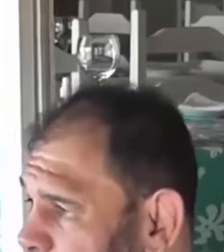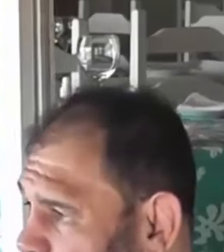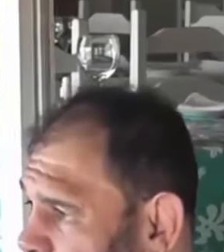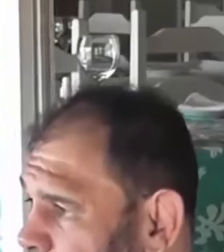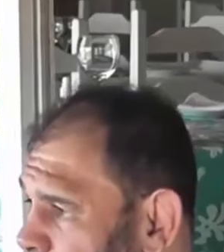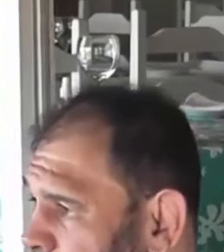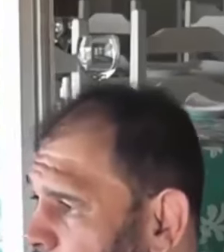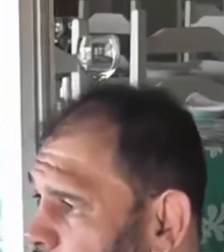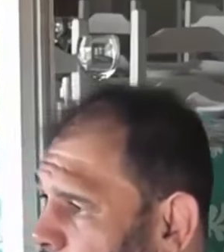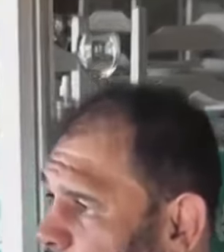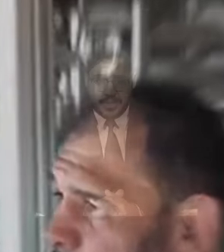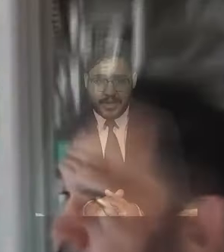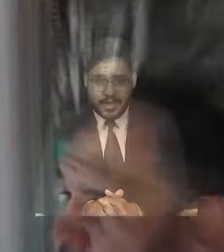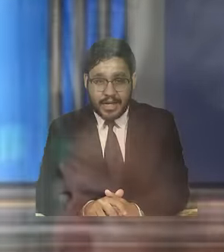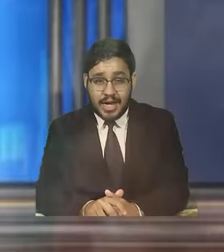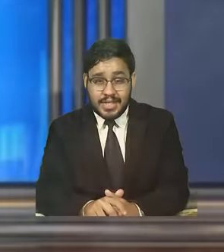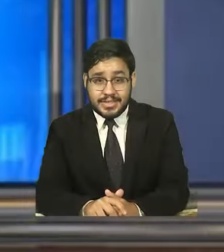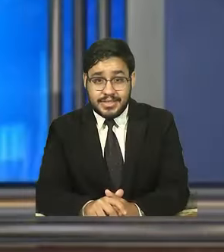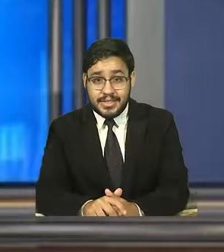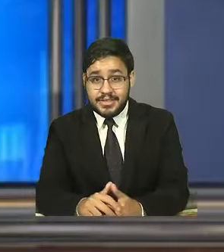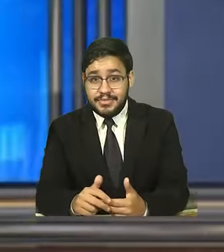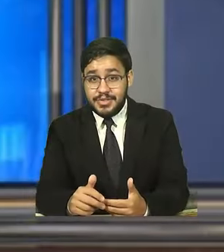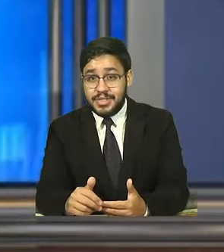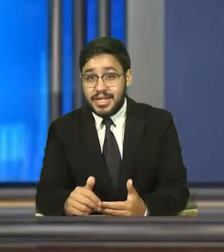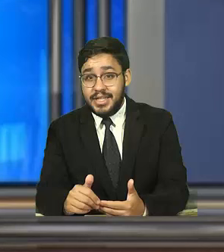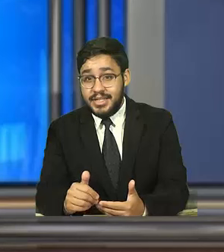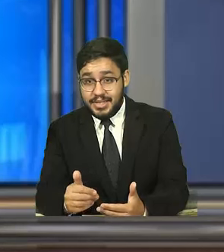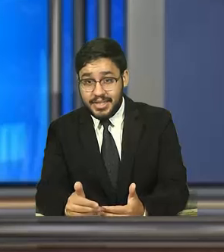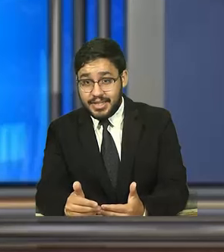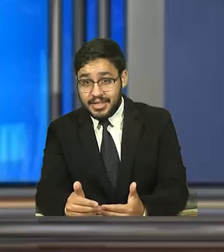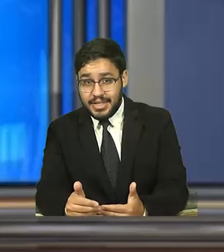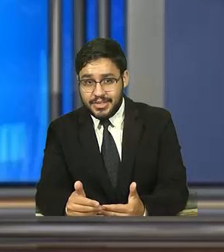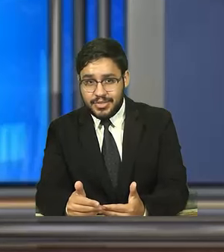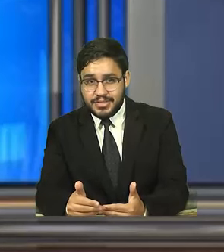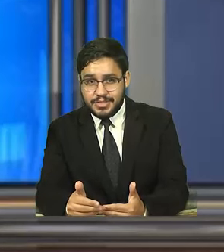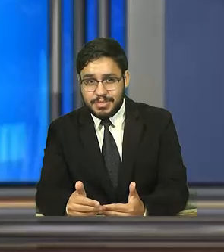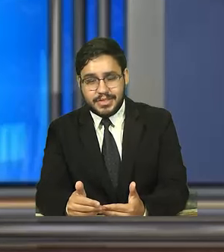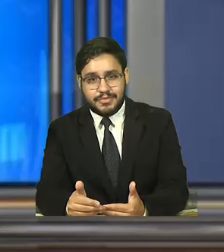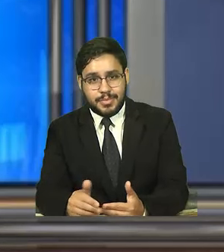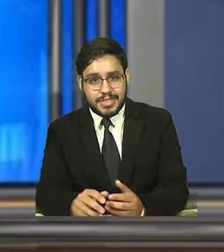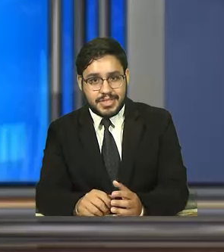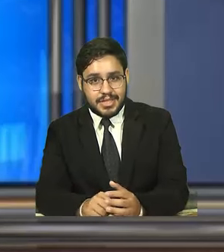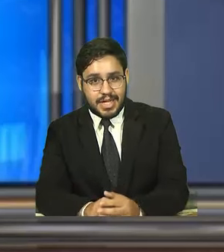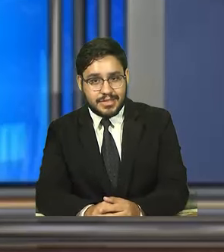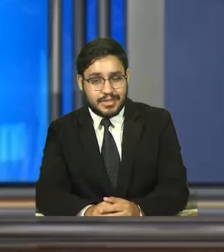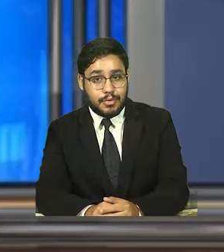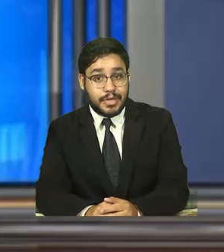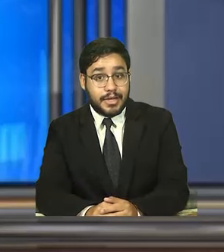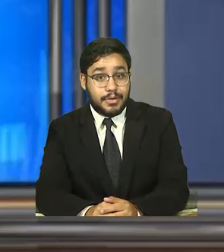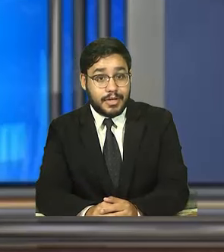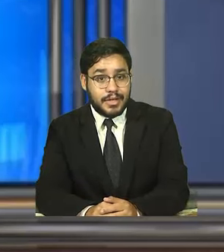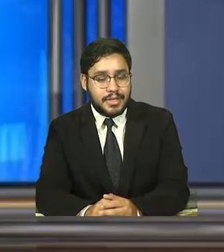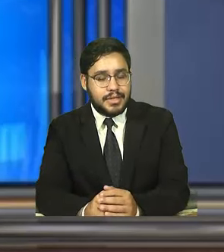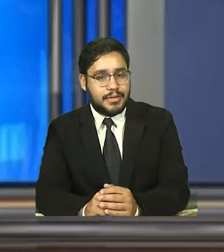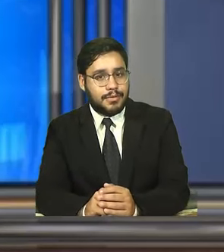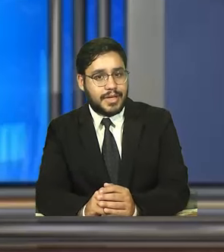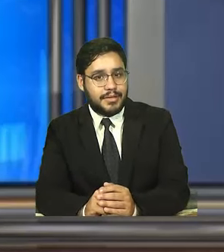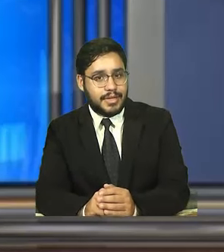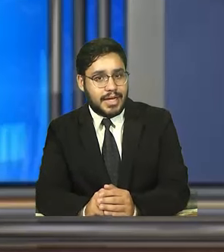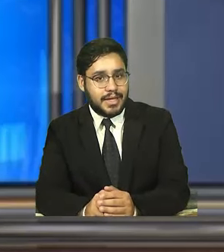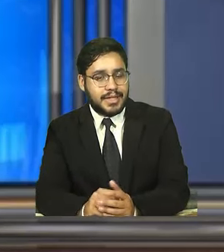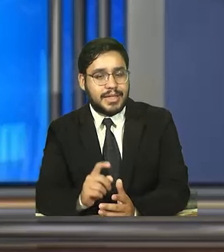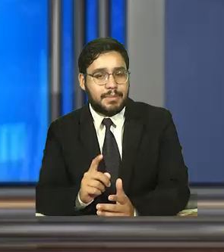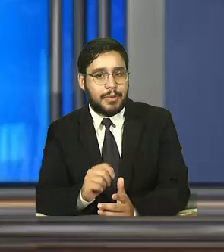projetos esportivos para d de escolas públicas Assista esse vídeo na íntegra em nossas plataformas digitais a qualquer hora e em